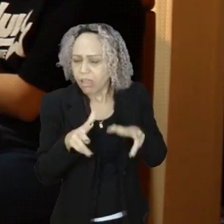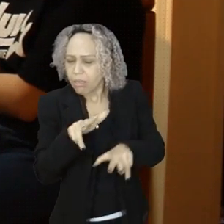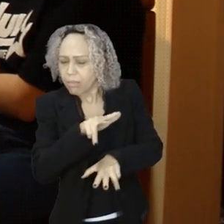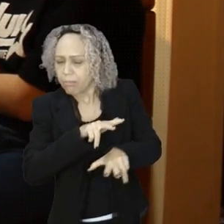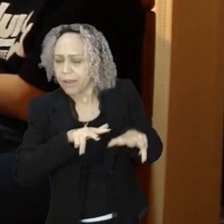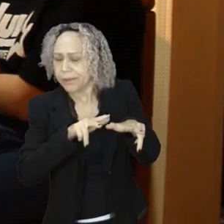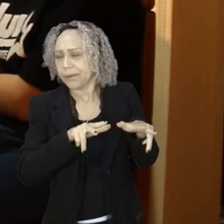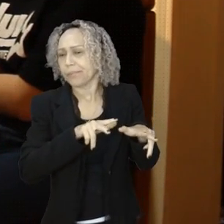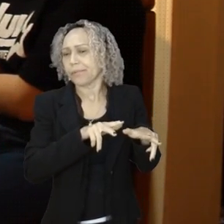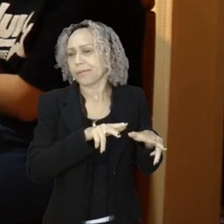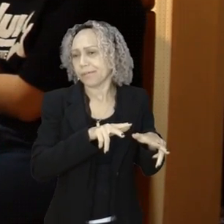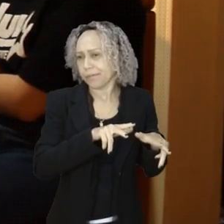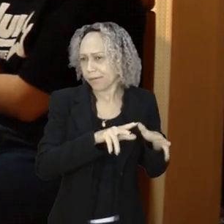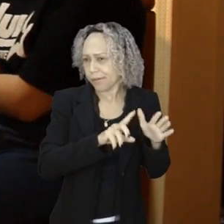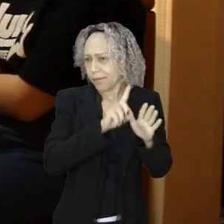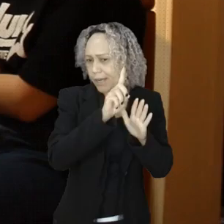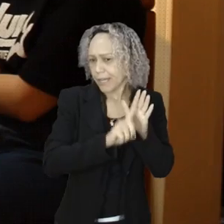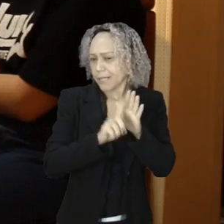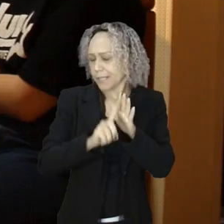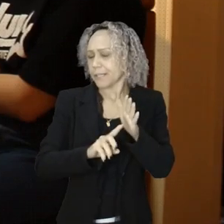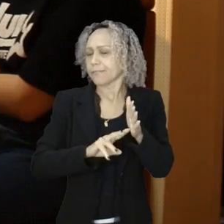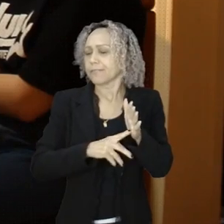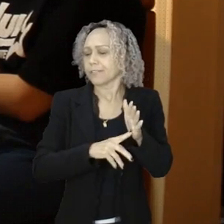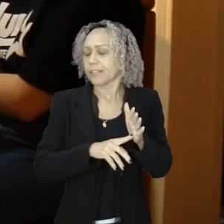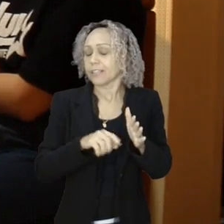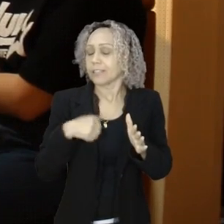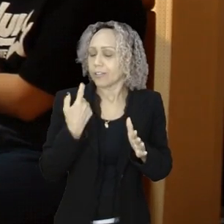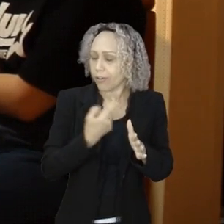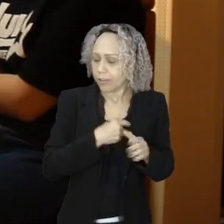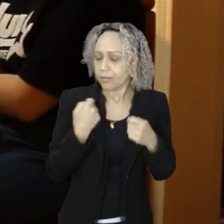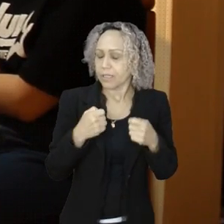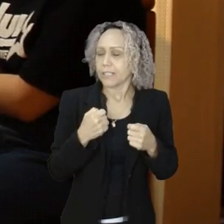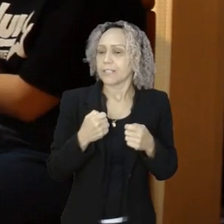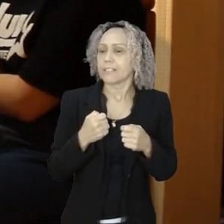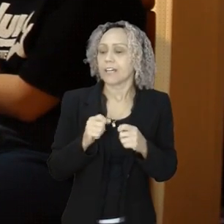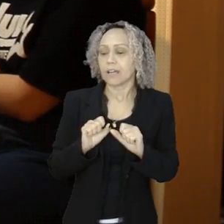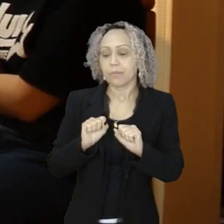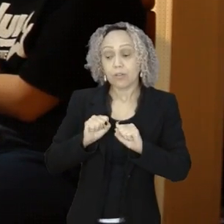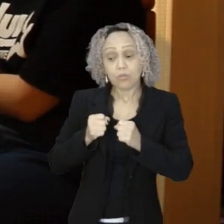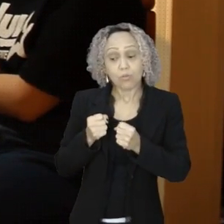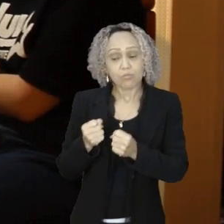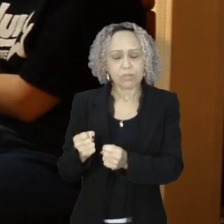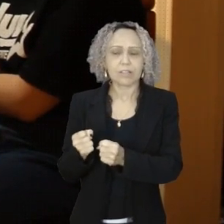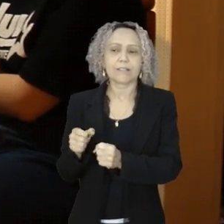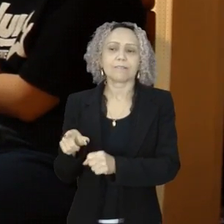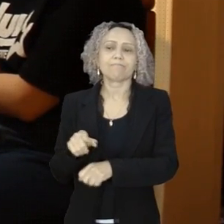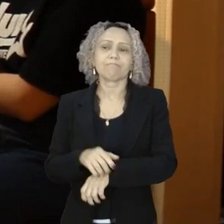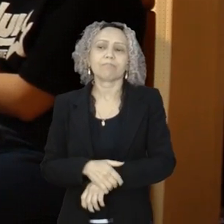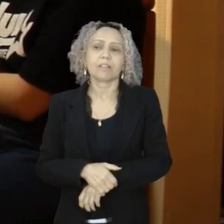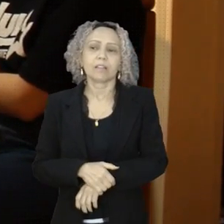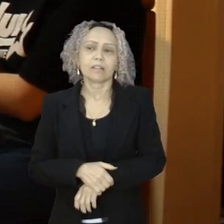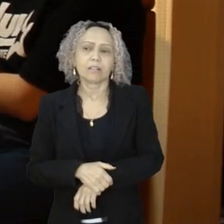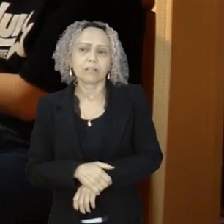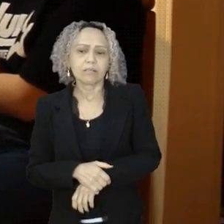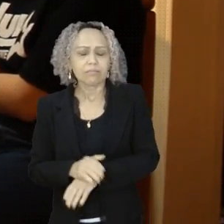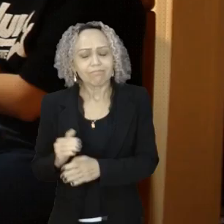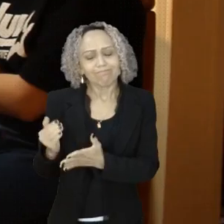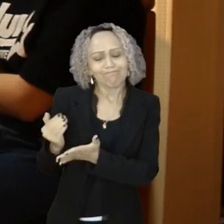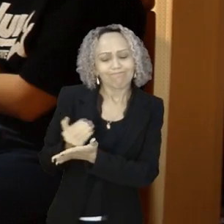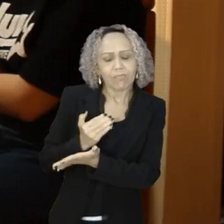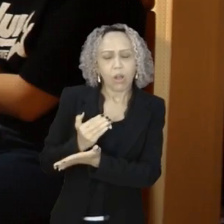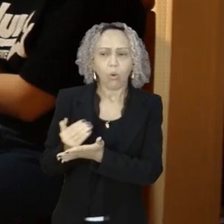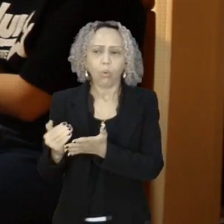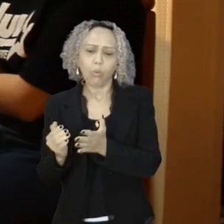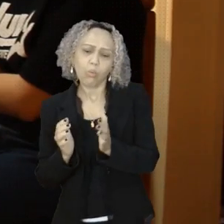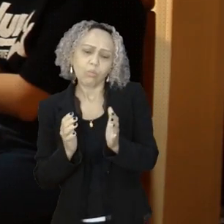Não conseguimos isso já na Constituinte, inclusive uma parte da esquerda se associou com Confederação Nacional